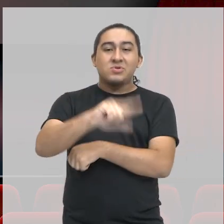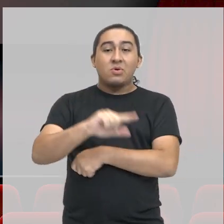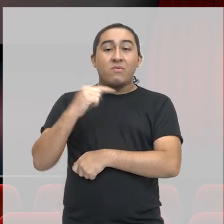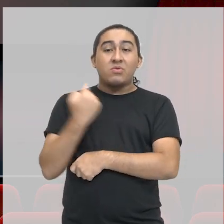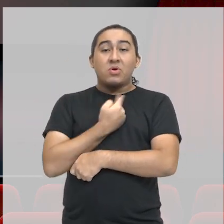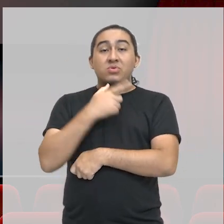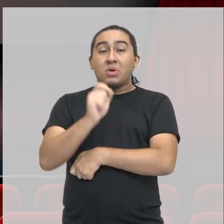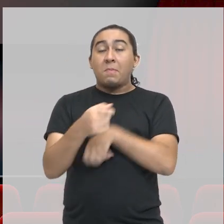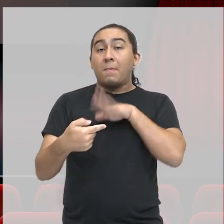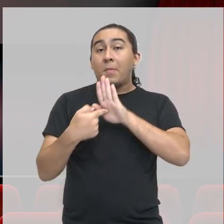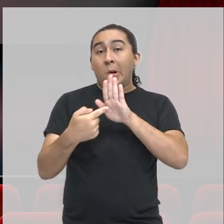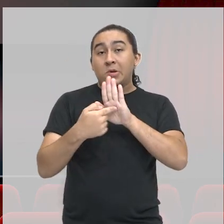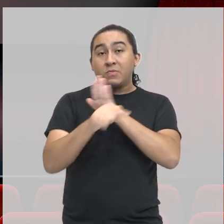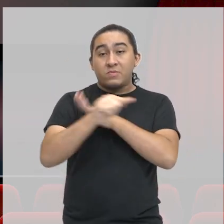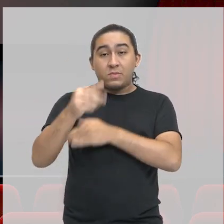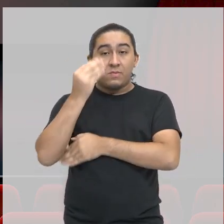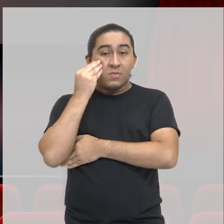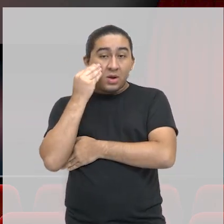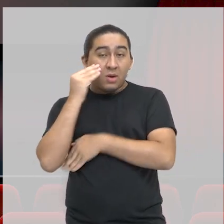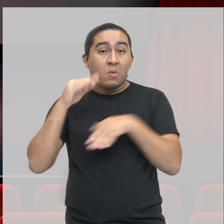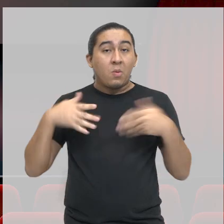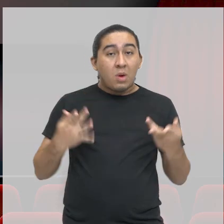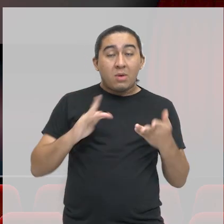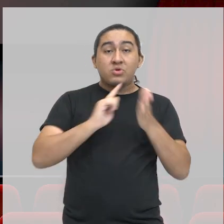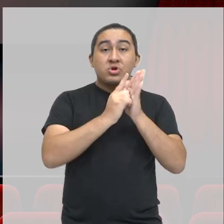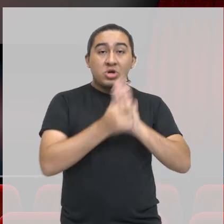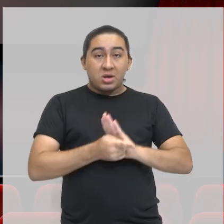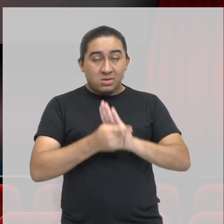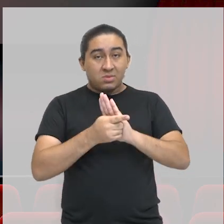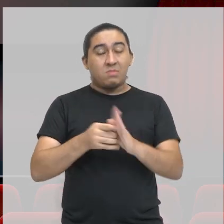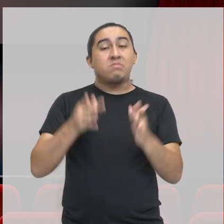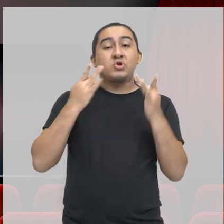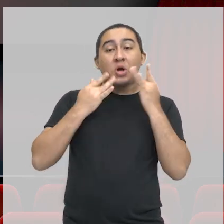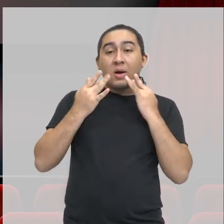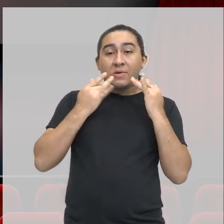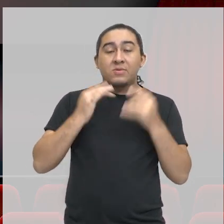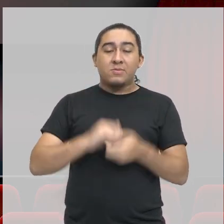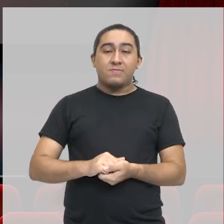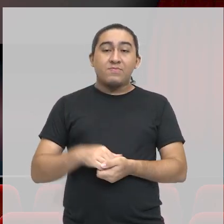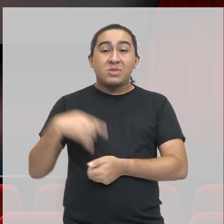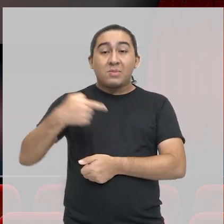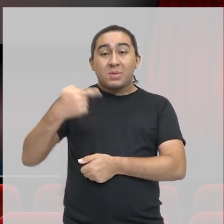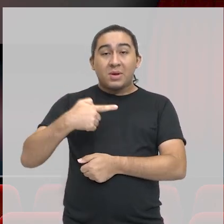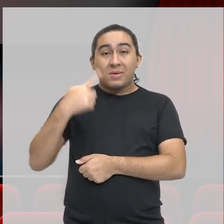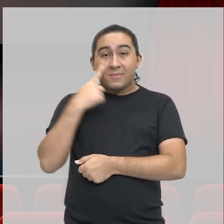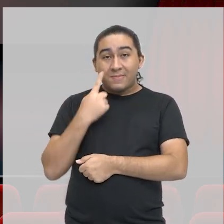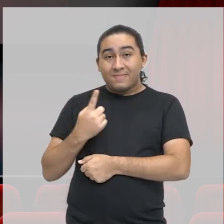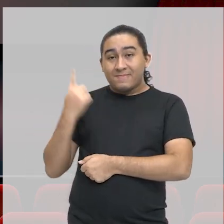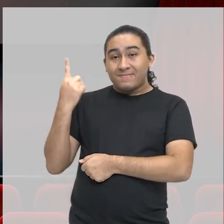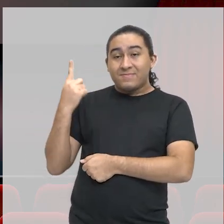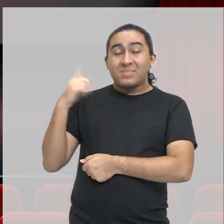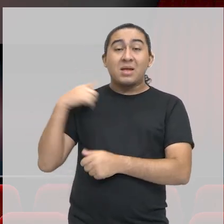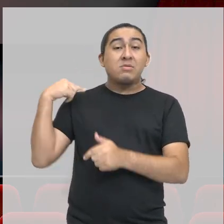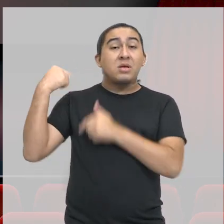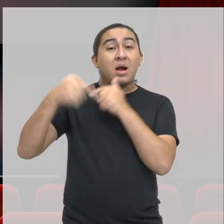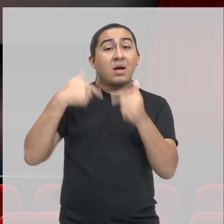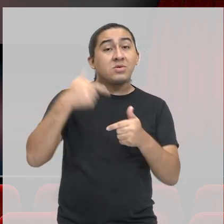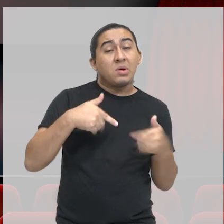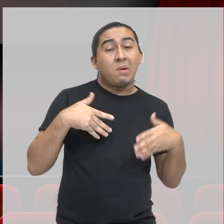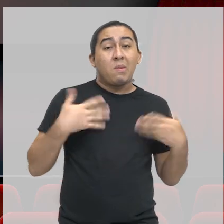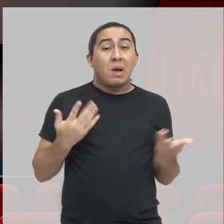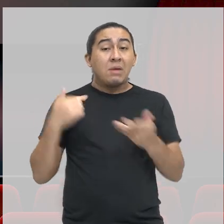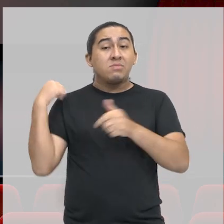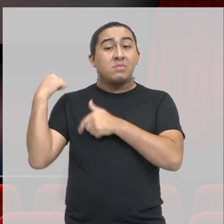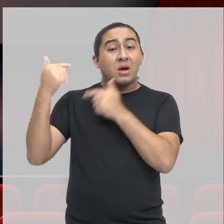vez mostrar para vocês os gêneros teatrais. Primeiro, nós temos o tradicional. O que tem como